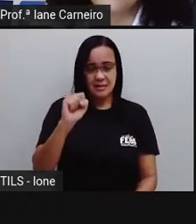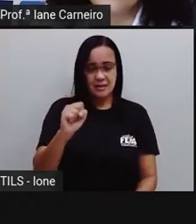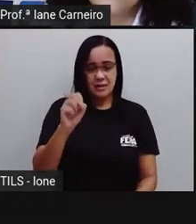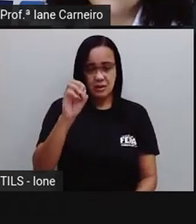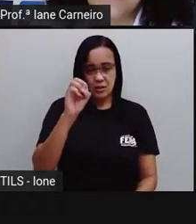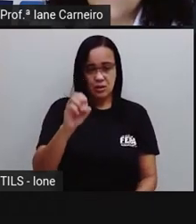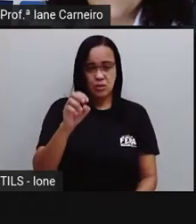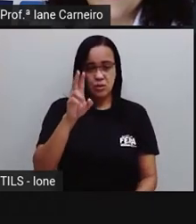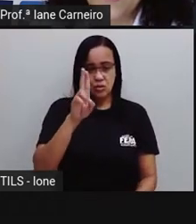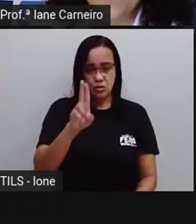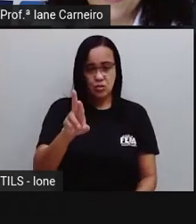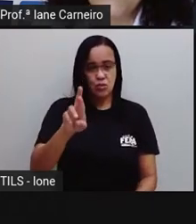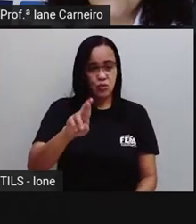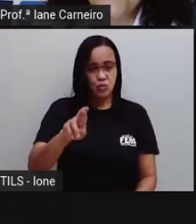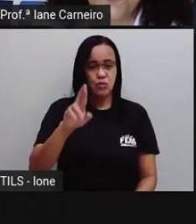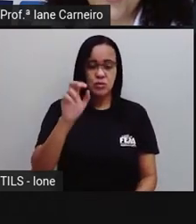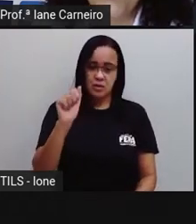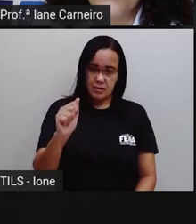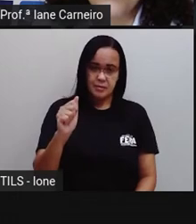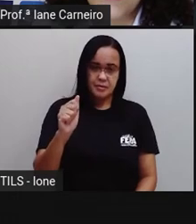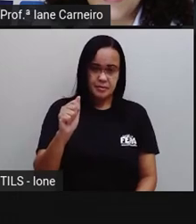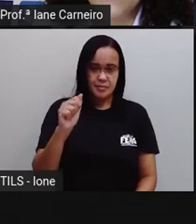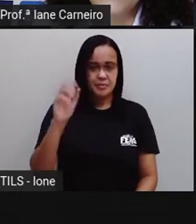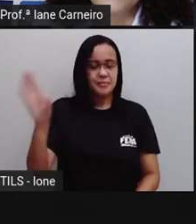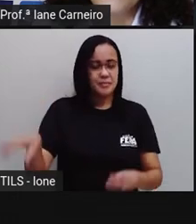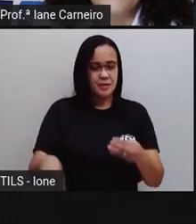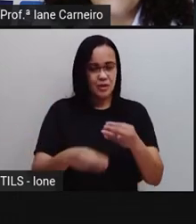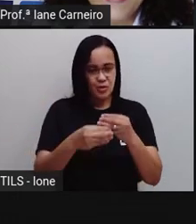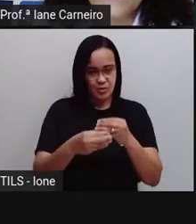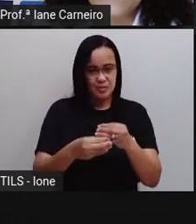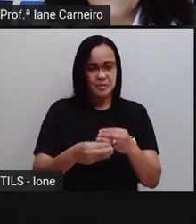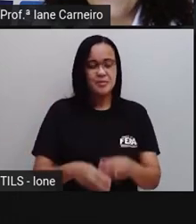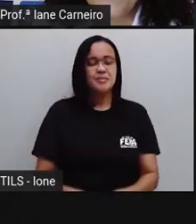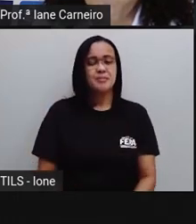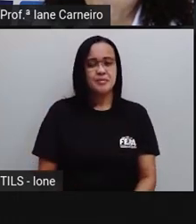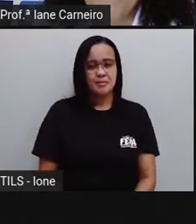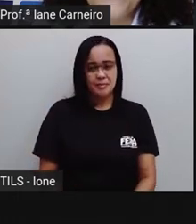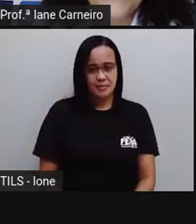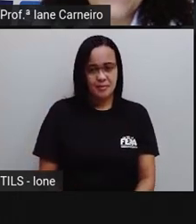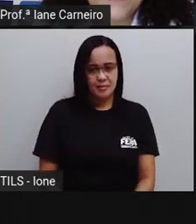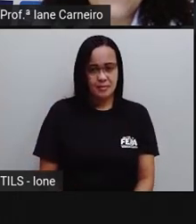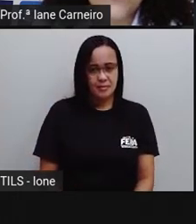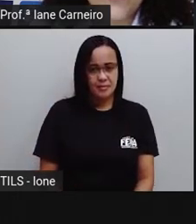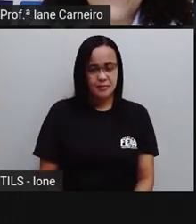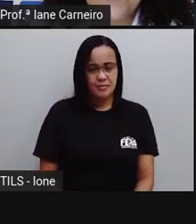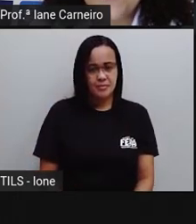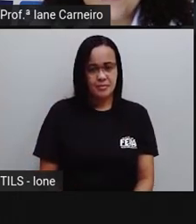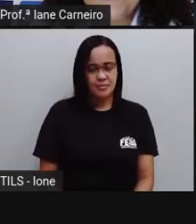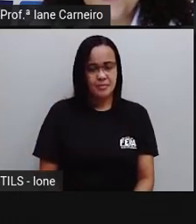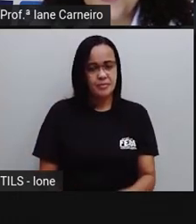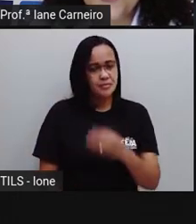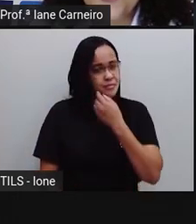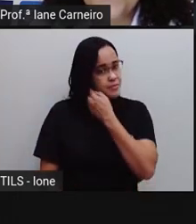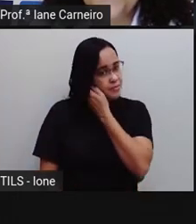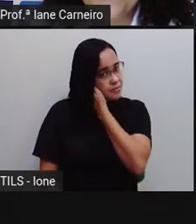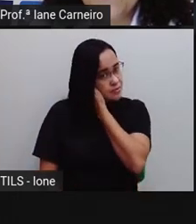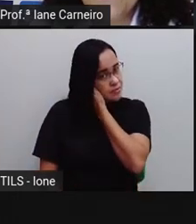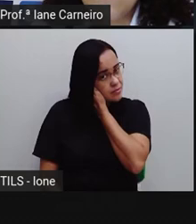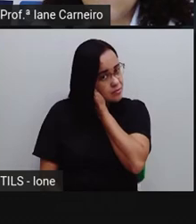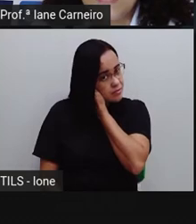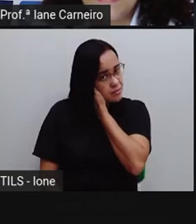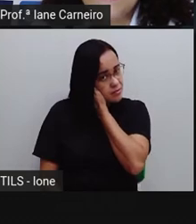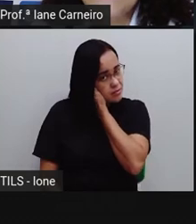né Então olha a sílaba ter como é que a gente formou com o te e ué tá bom a tesoura vamos você ver